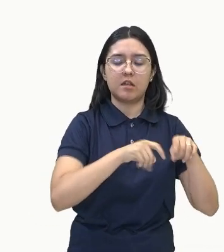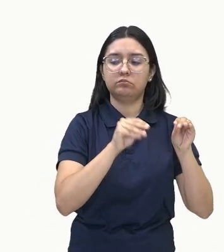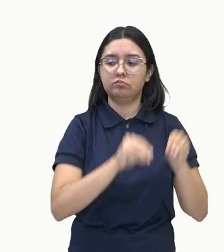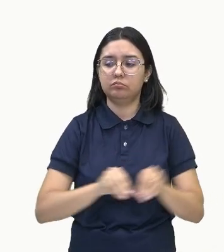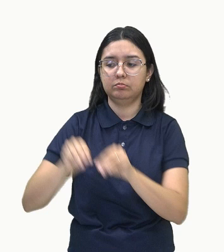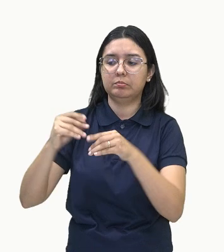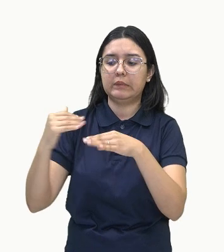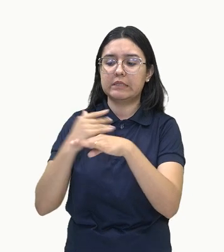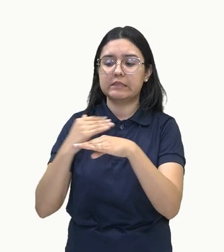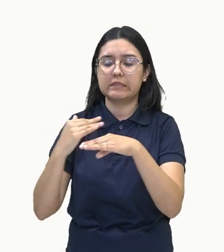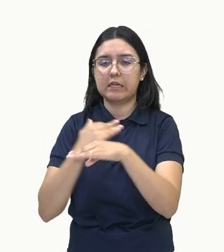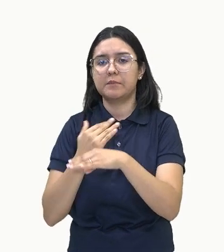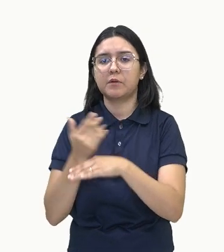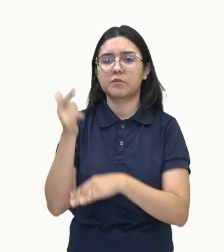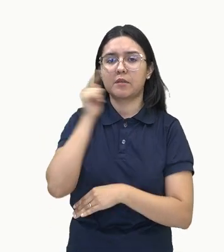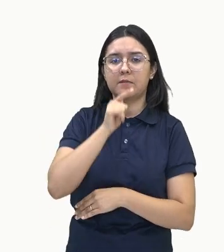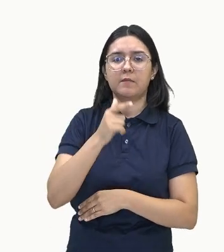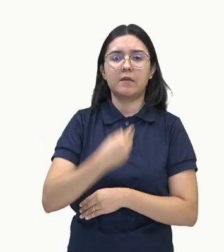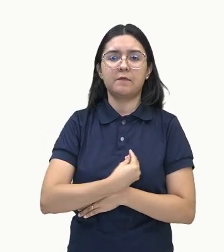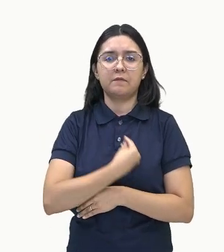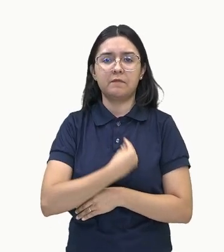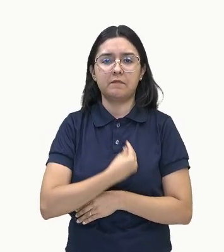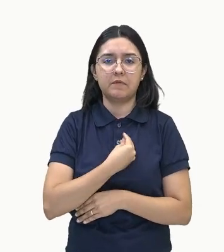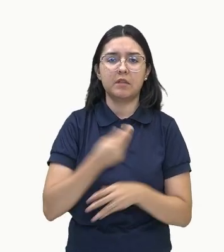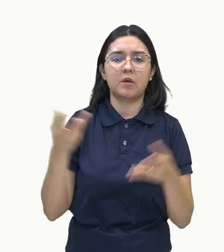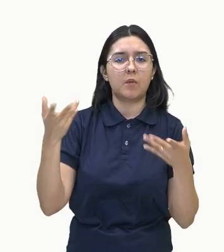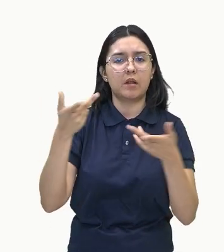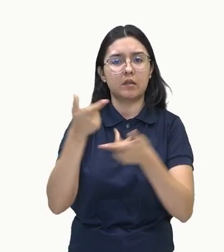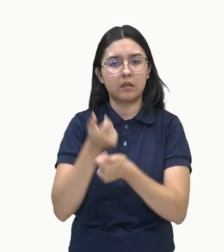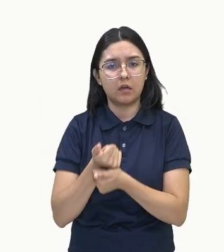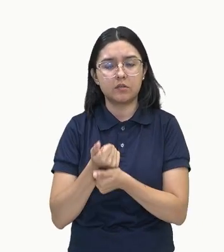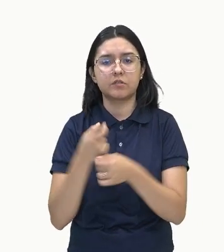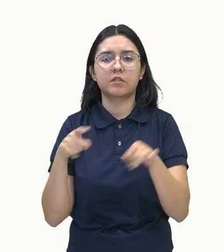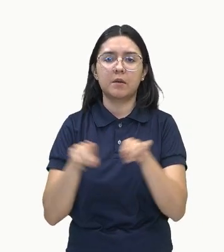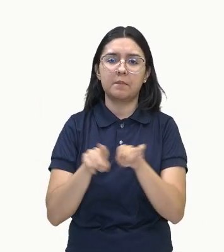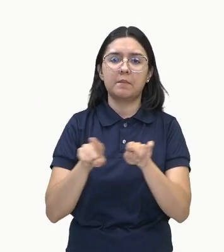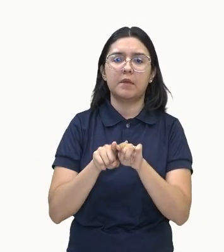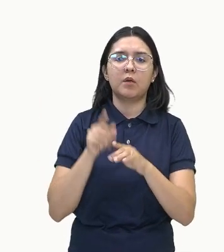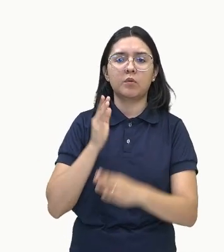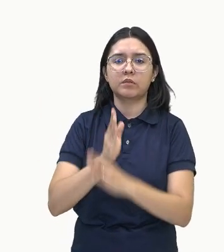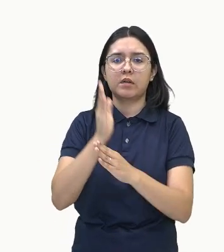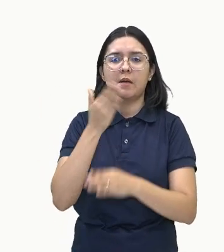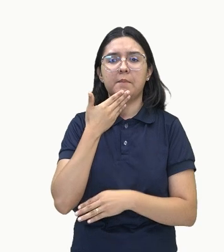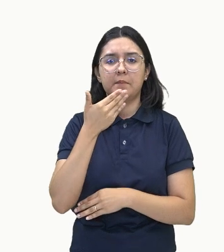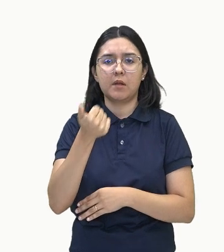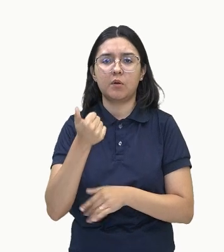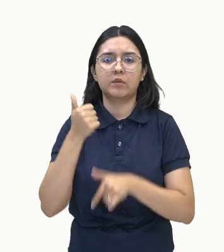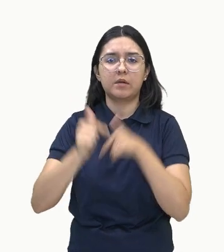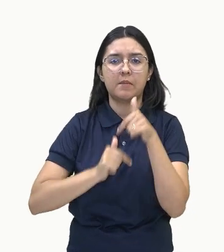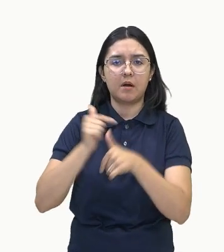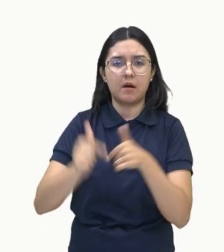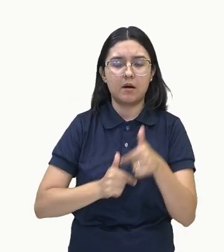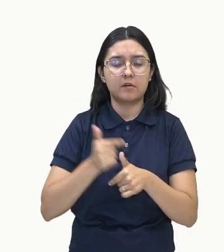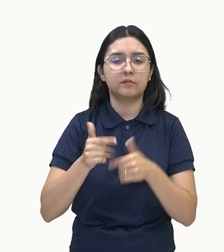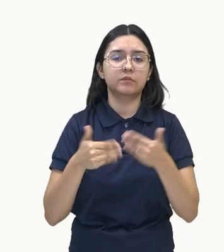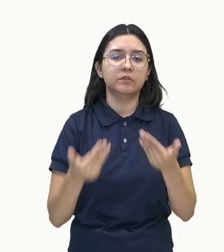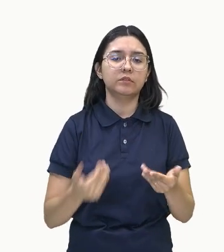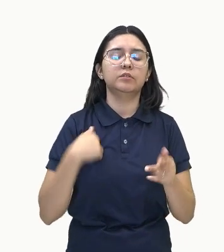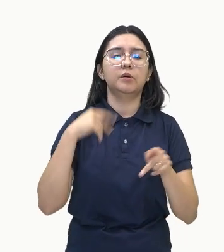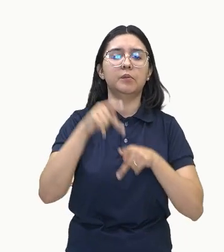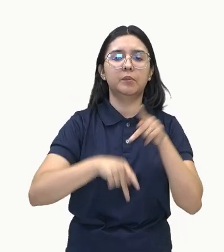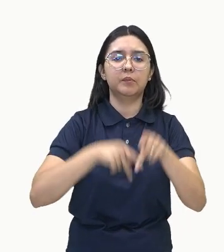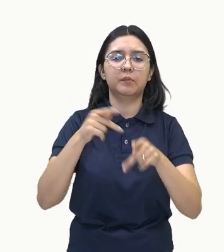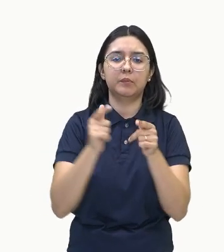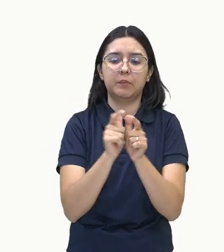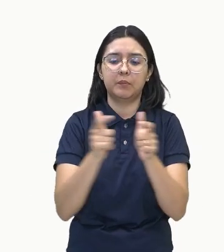busca de melhor condição de vida e também de melhor trabalho. Olha isso que o texto complementa para a gente. Esse crescimento urbano